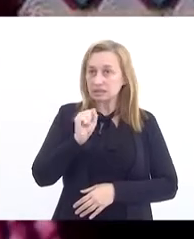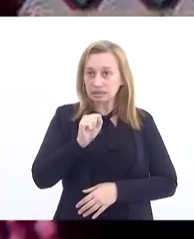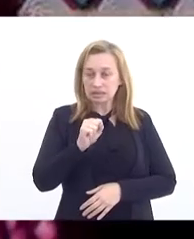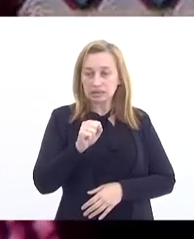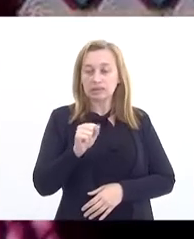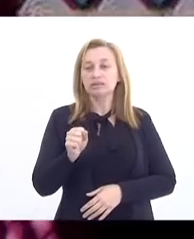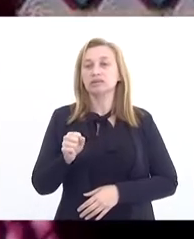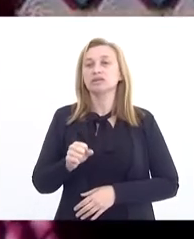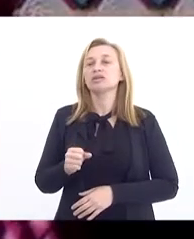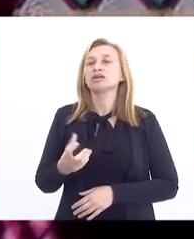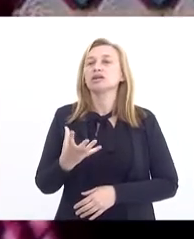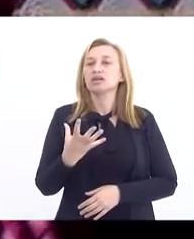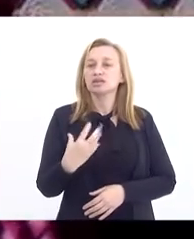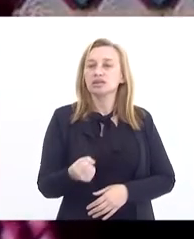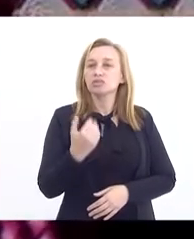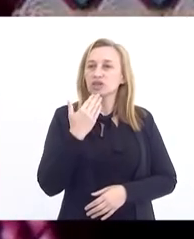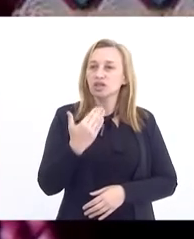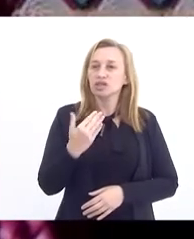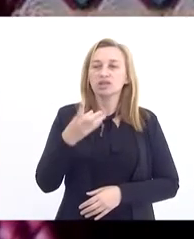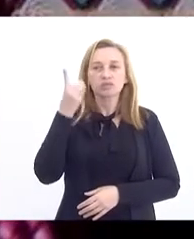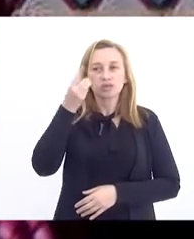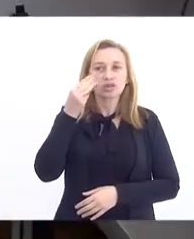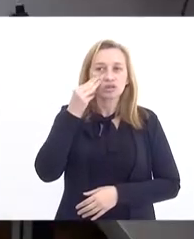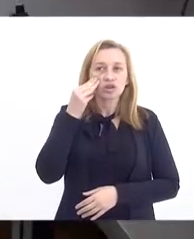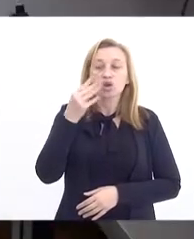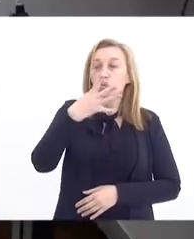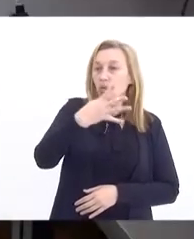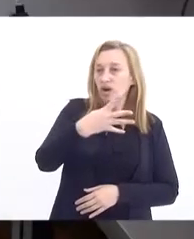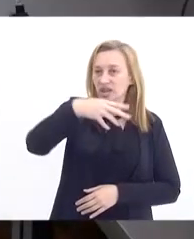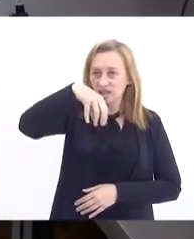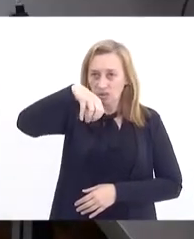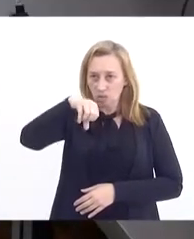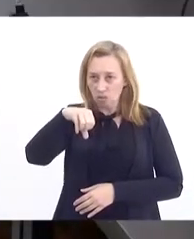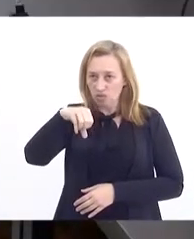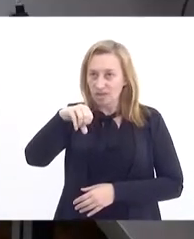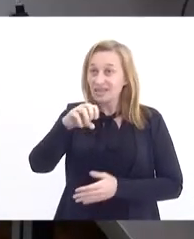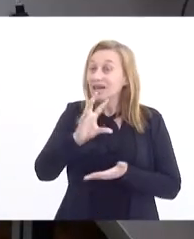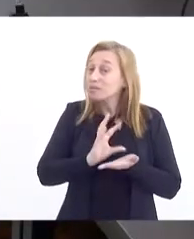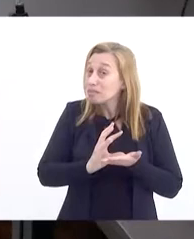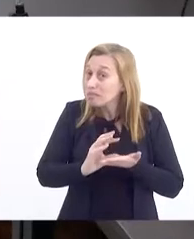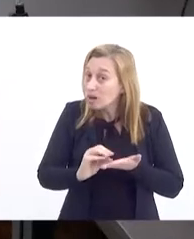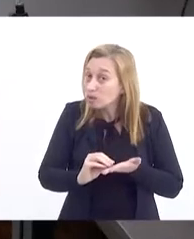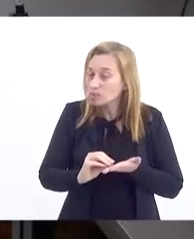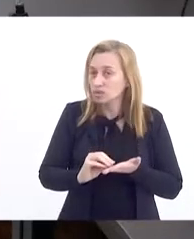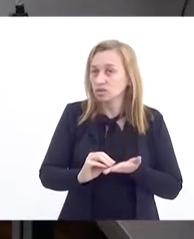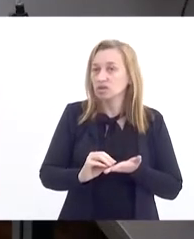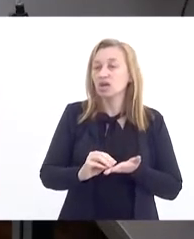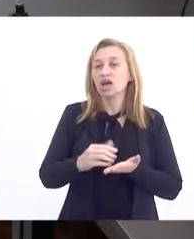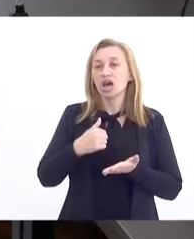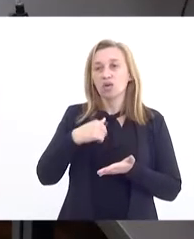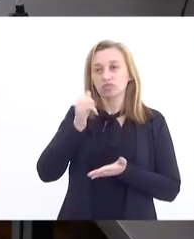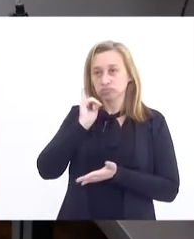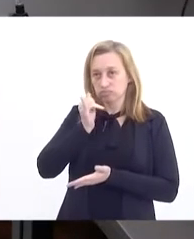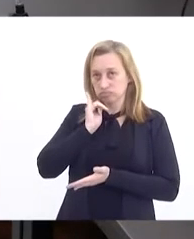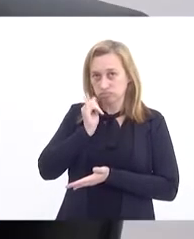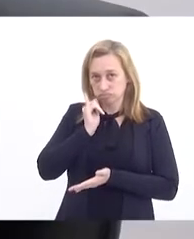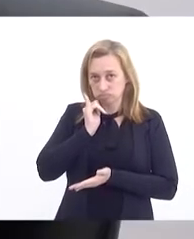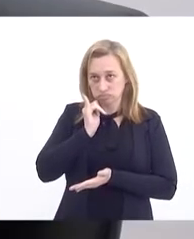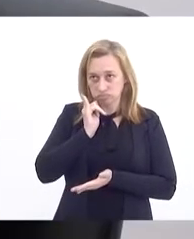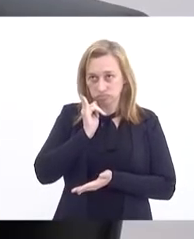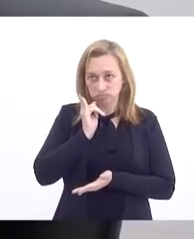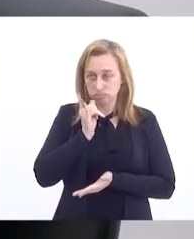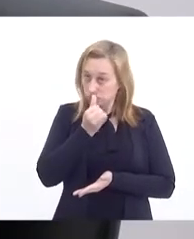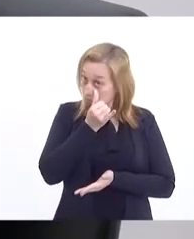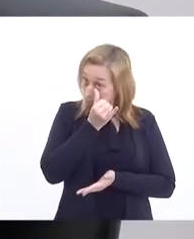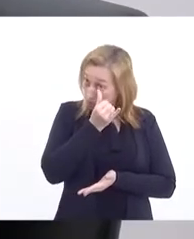De vistas à deputada Mônica. O 49 da pauta, que eu sou o relator. A deputada